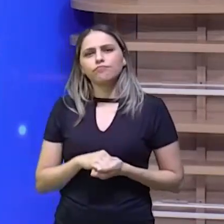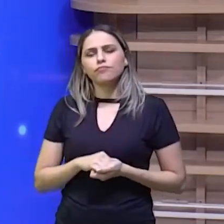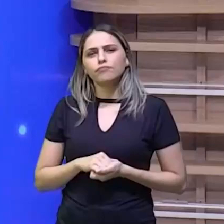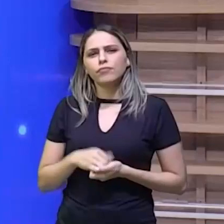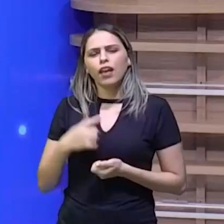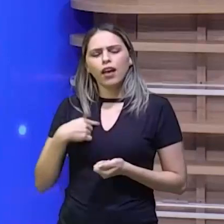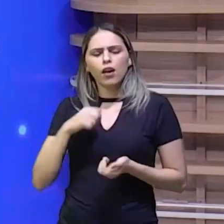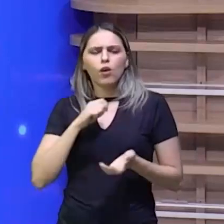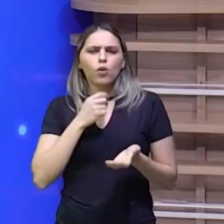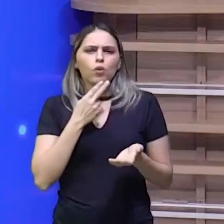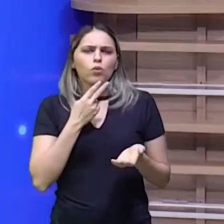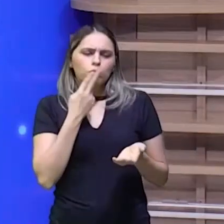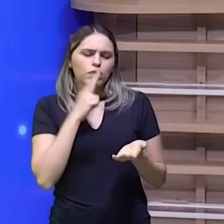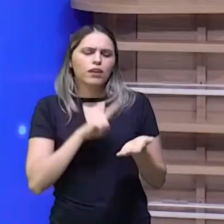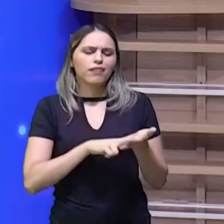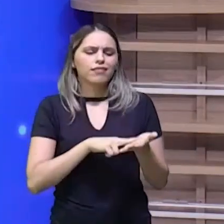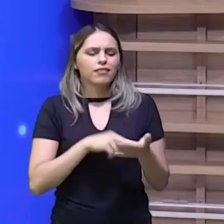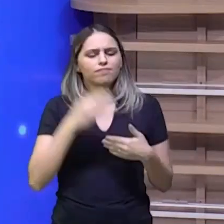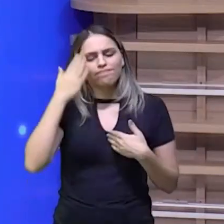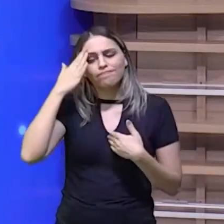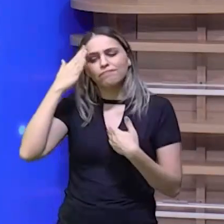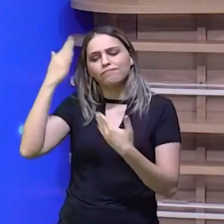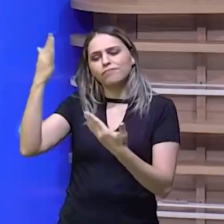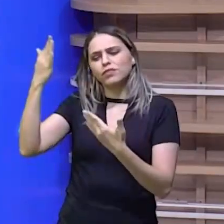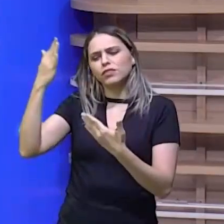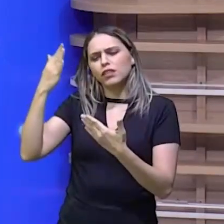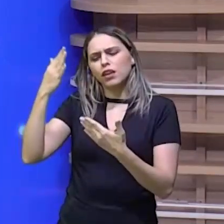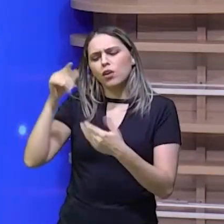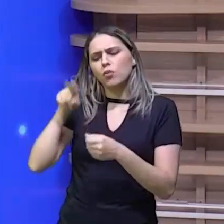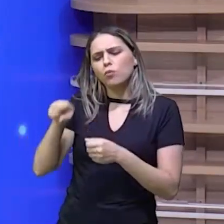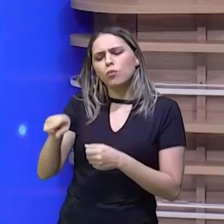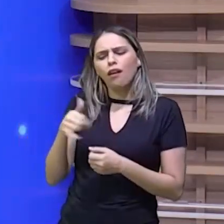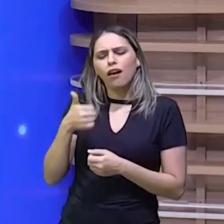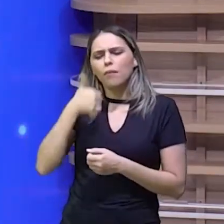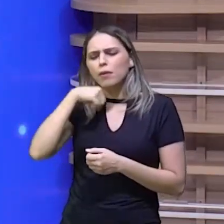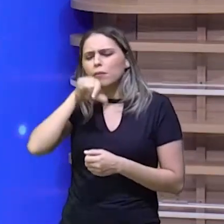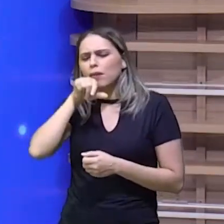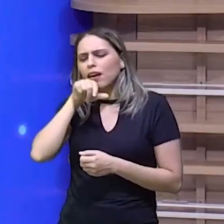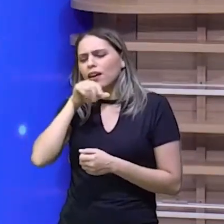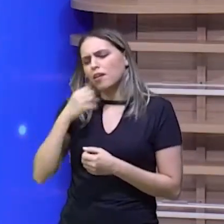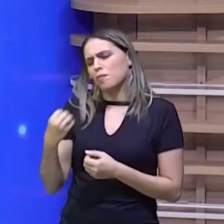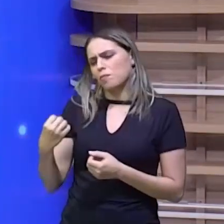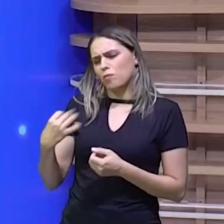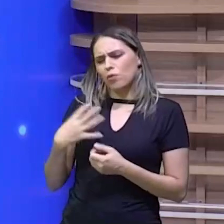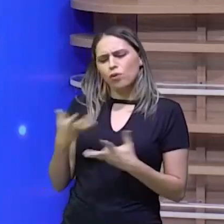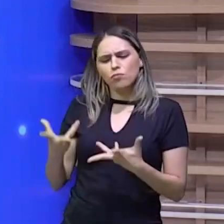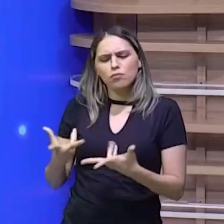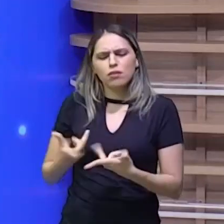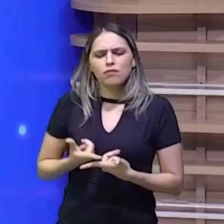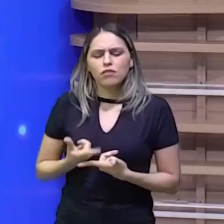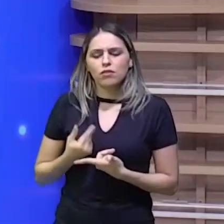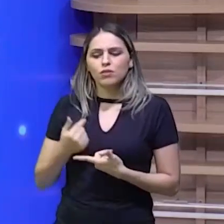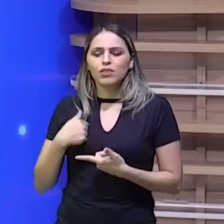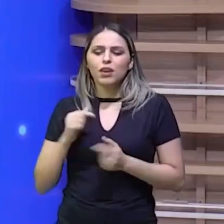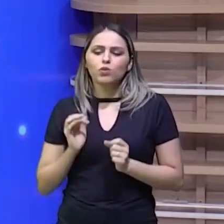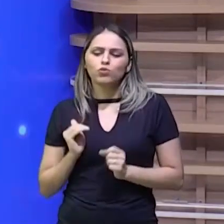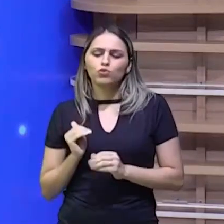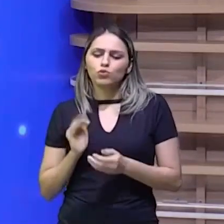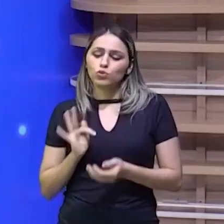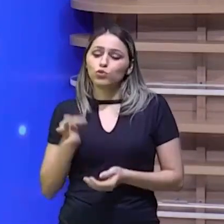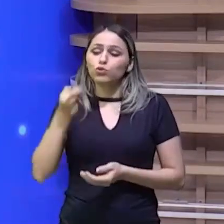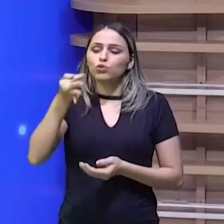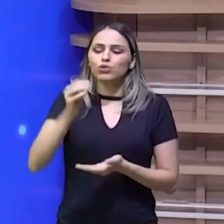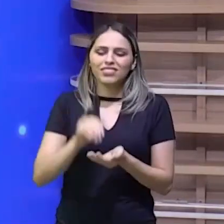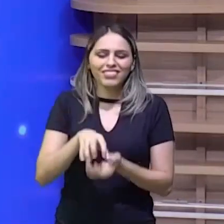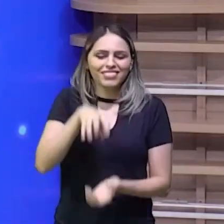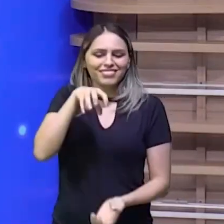eu agradeci a minha mãe por ela ser uma boa mãe. Eu queria ser, quando eu crescer, por exemplo, uma professora